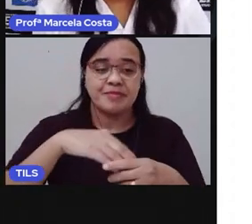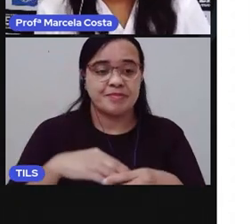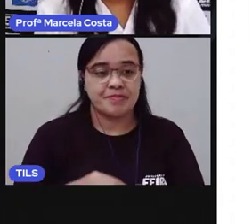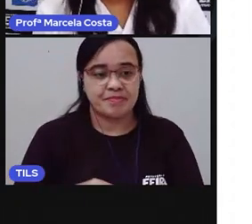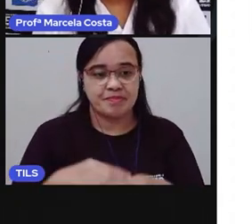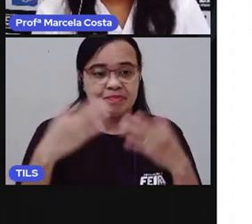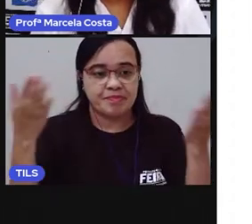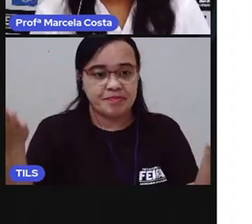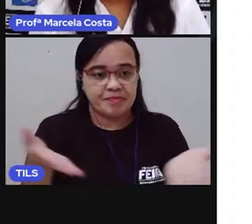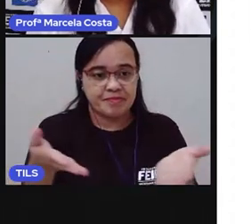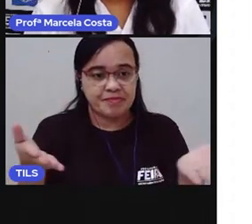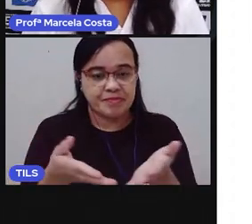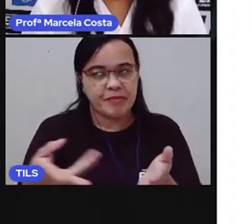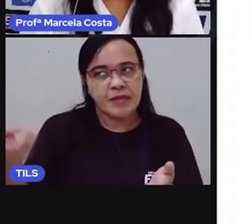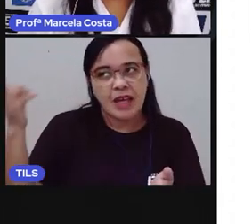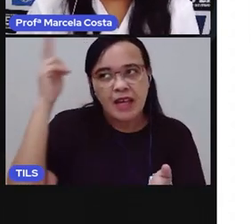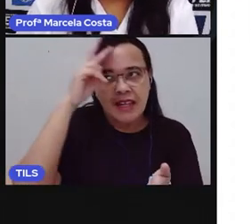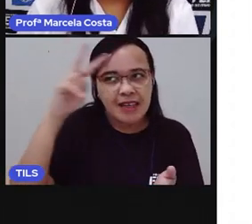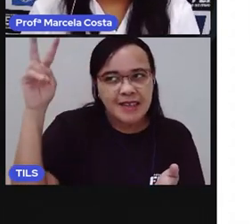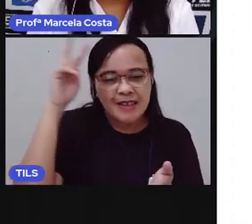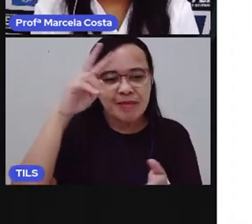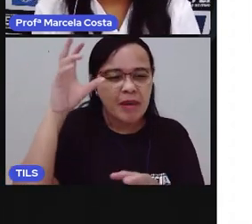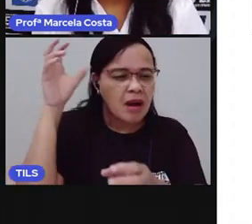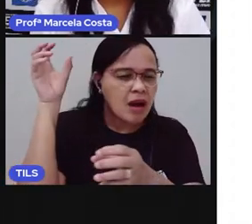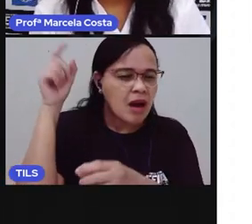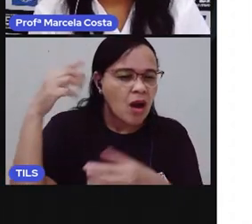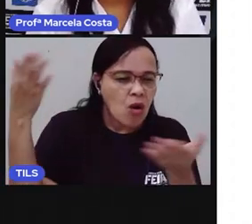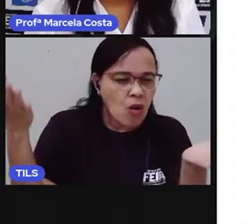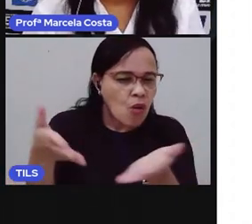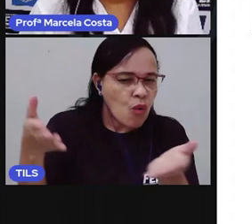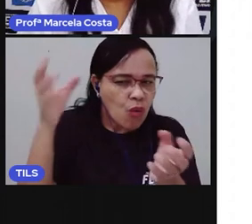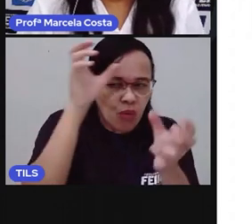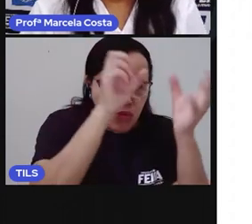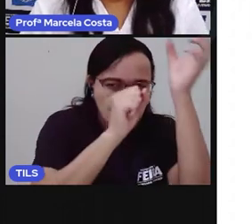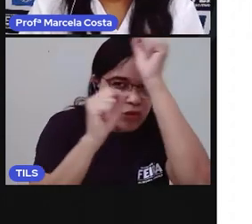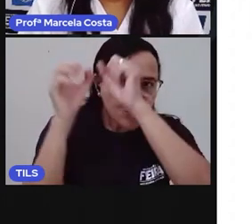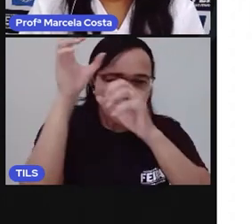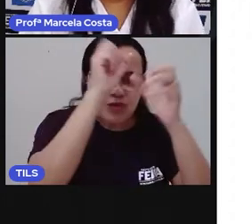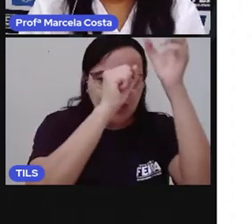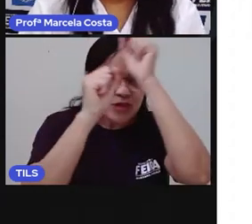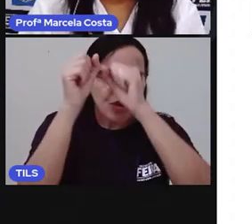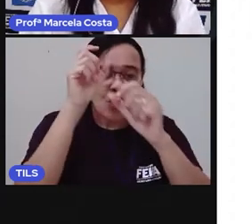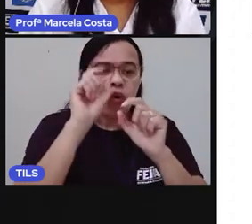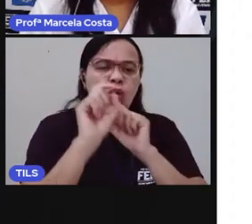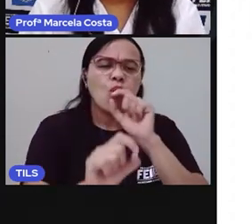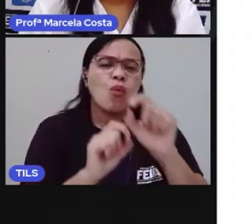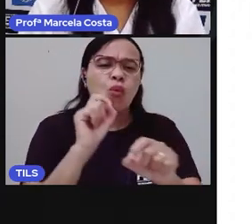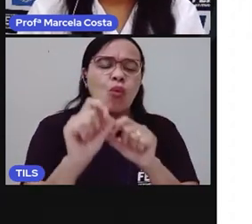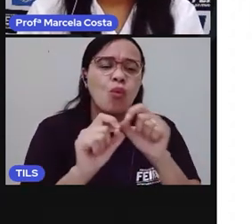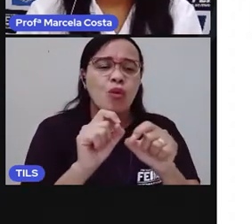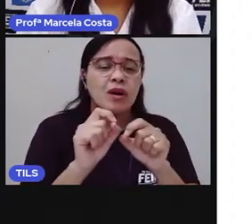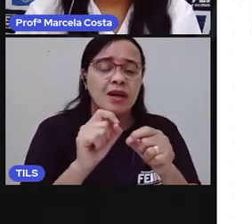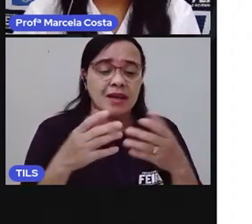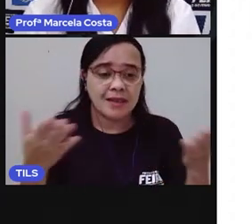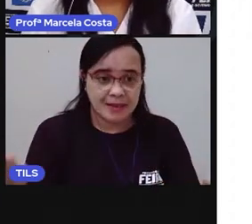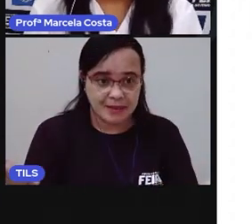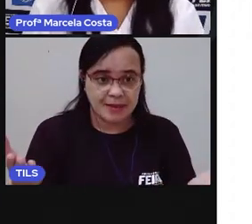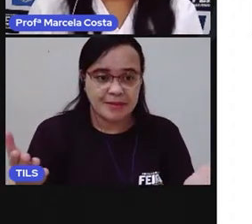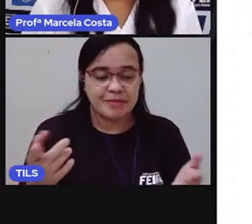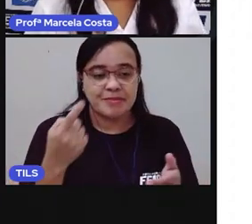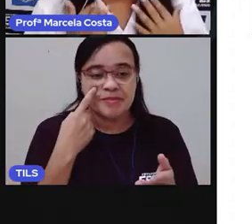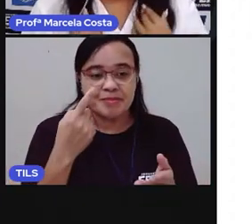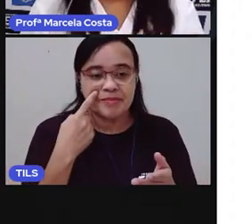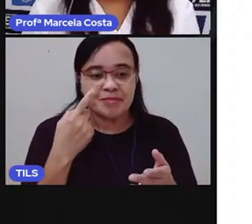Agora, a gente vai relembrar o que aprendemos na aula de hoje. Para isso, eu vou retirar aqui essa apresentação,